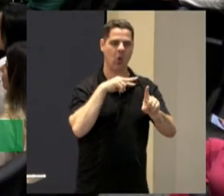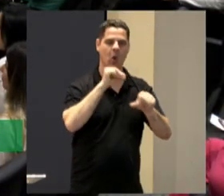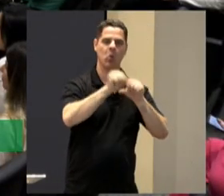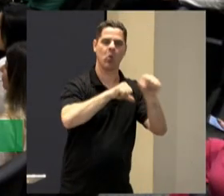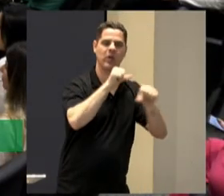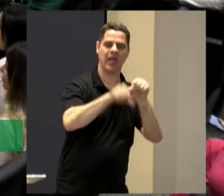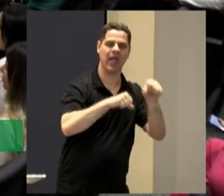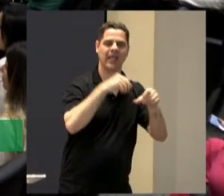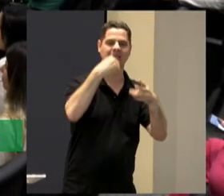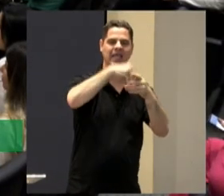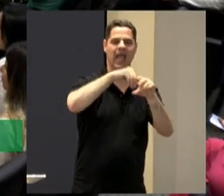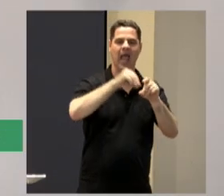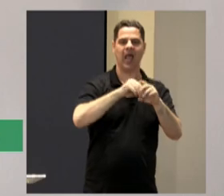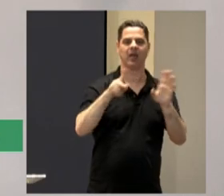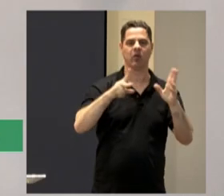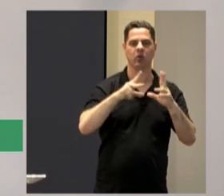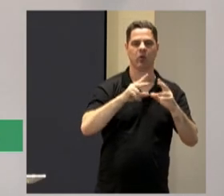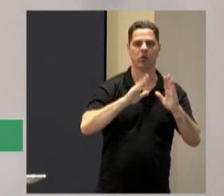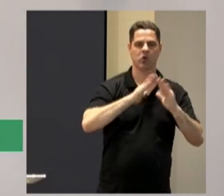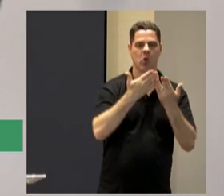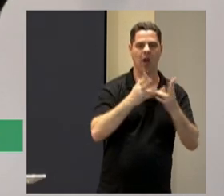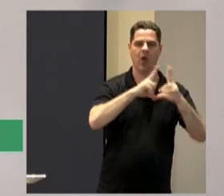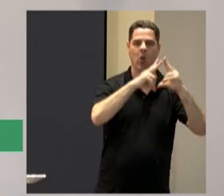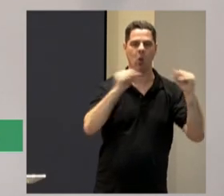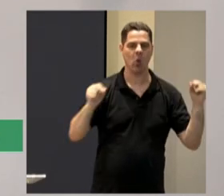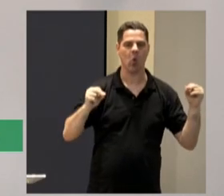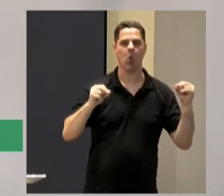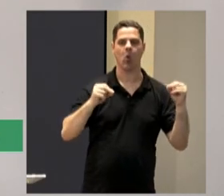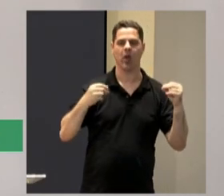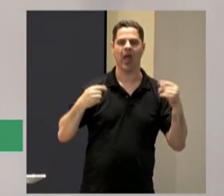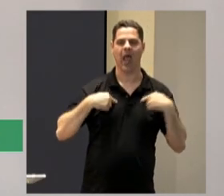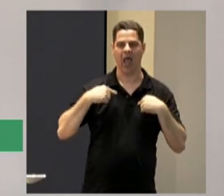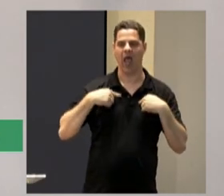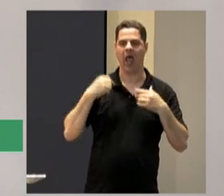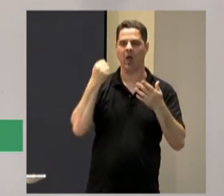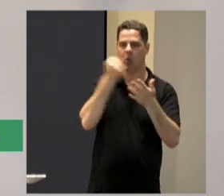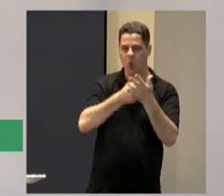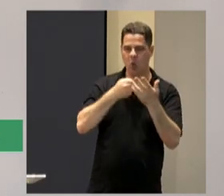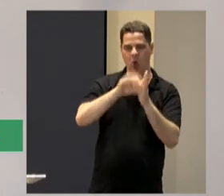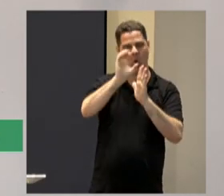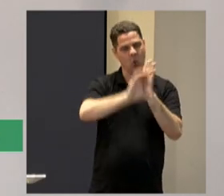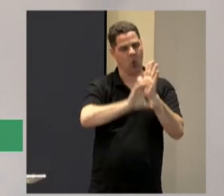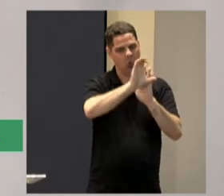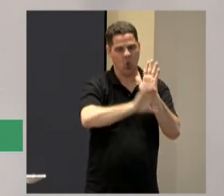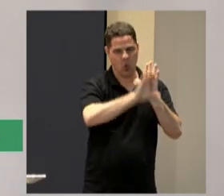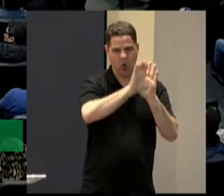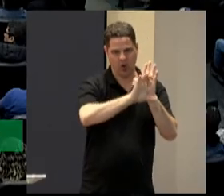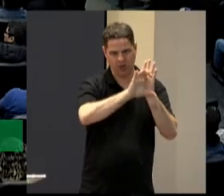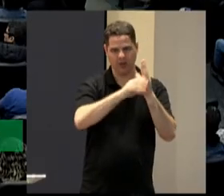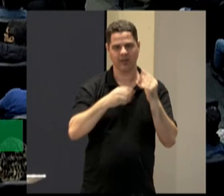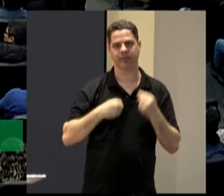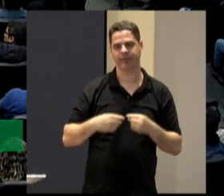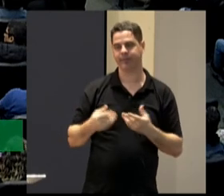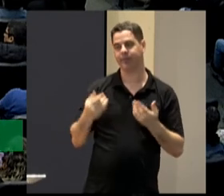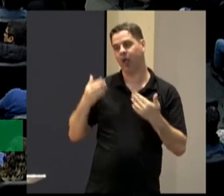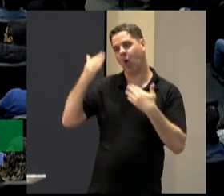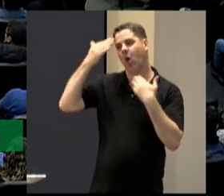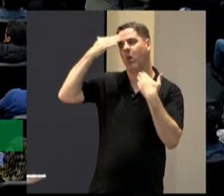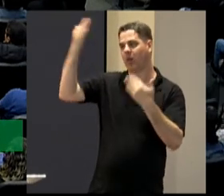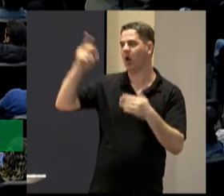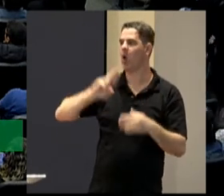mudanças dentro da rede enquanto uma das precursoras da matriz curricular africana. Obrigado, prof.